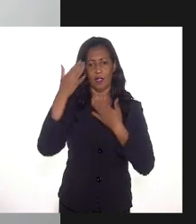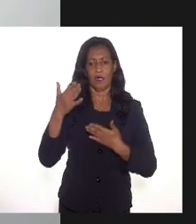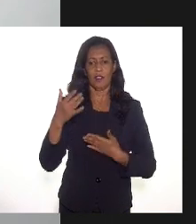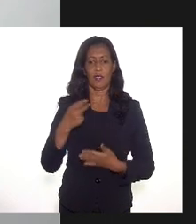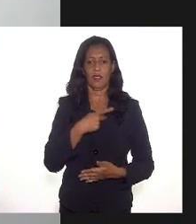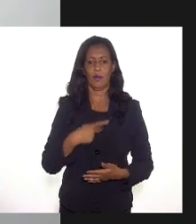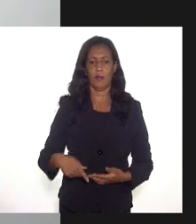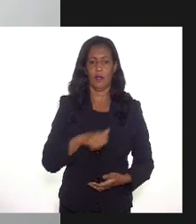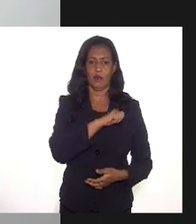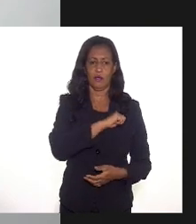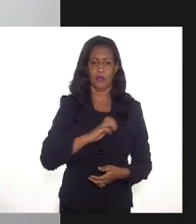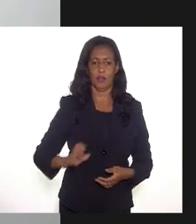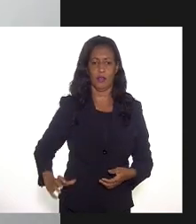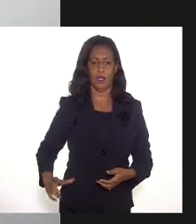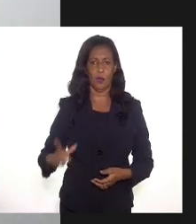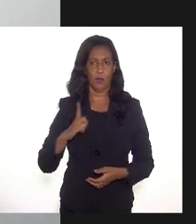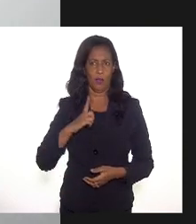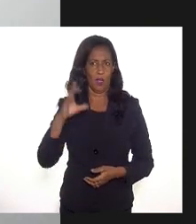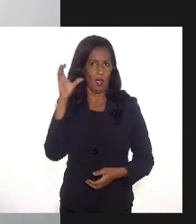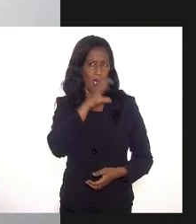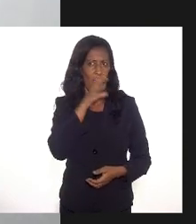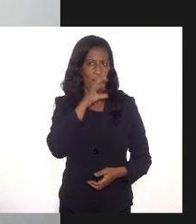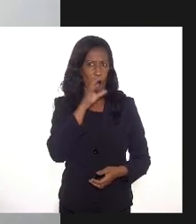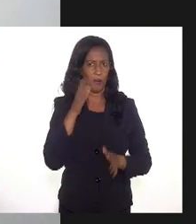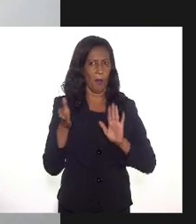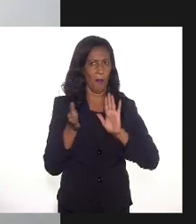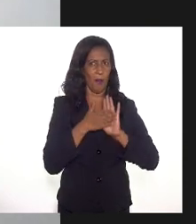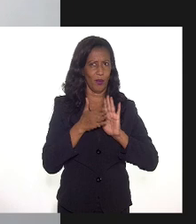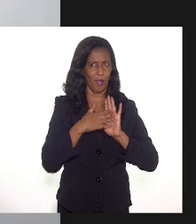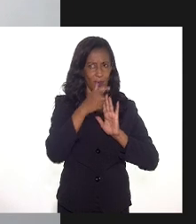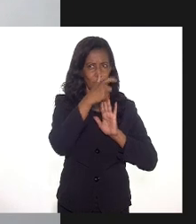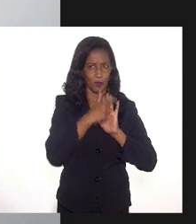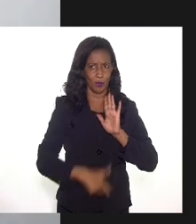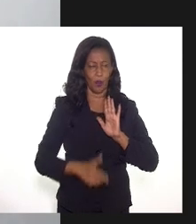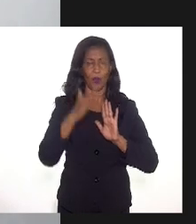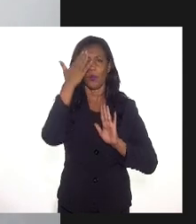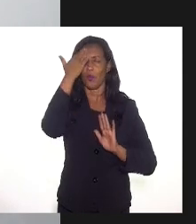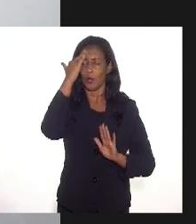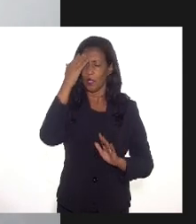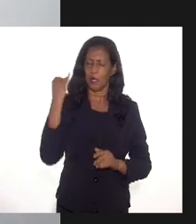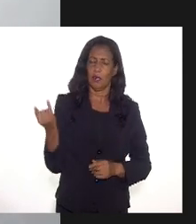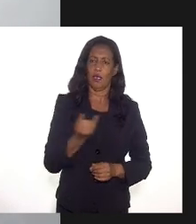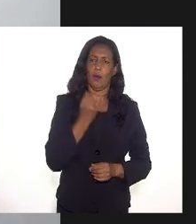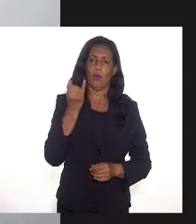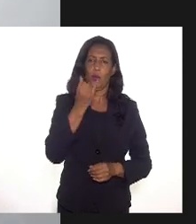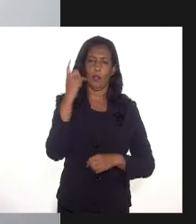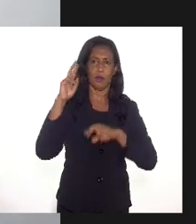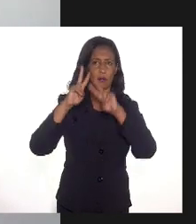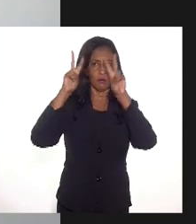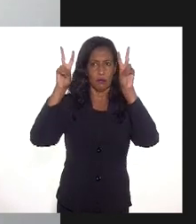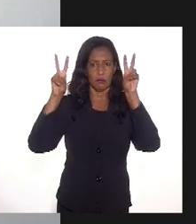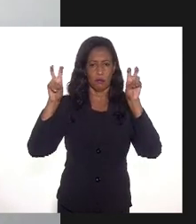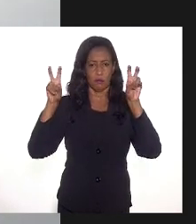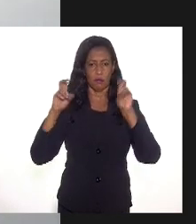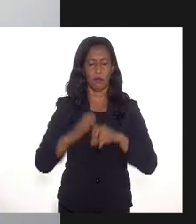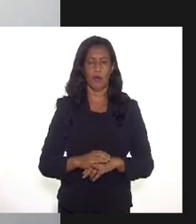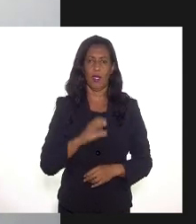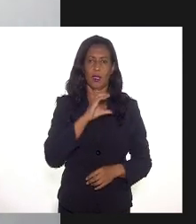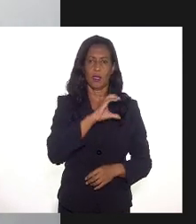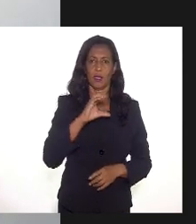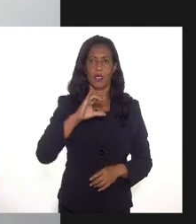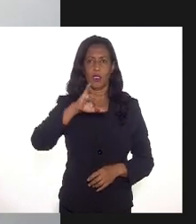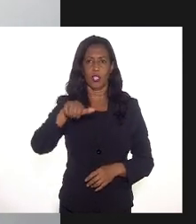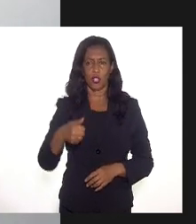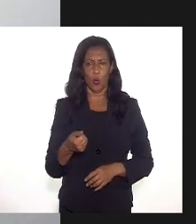ao presidente André Siciliano por ter rapidamente pautado esse projeto, por entender a importância do tema. A CCJ